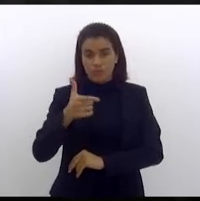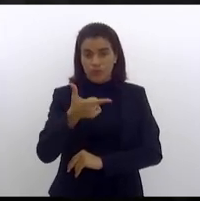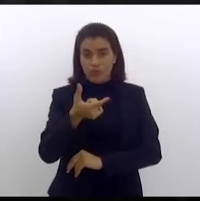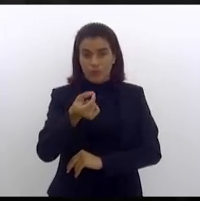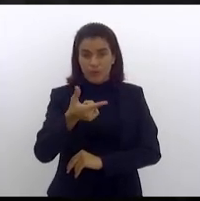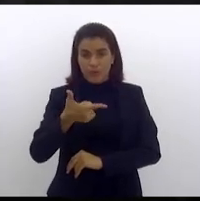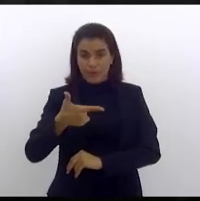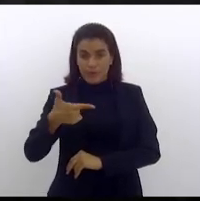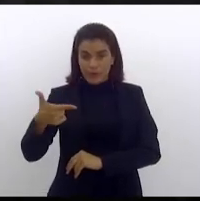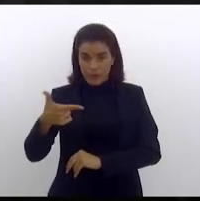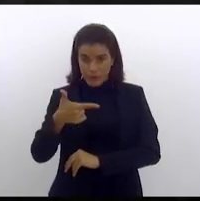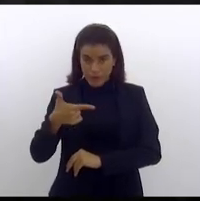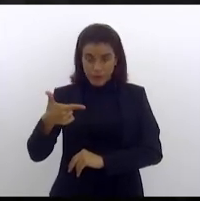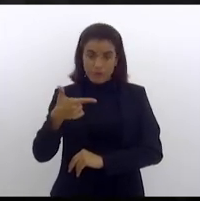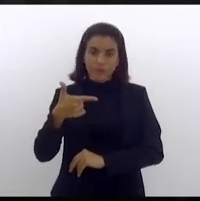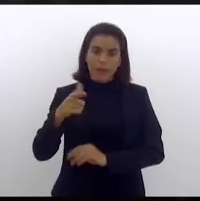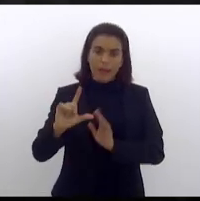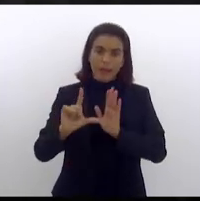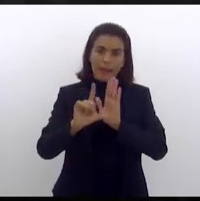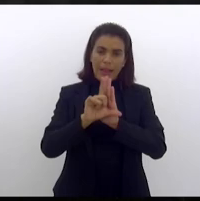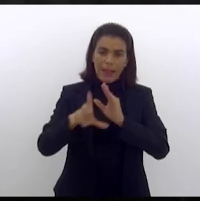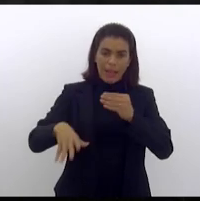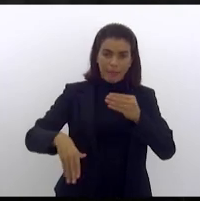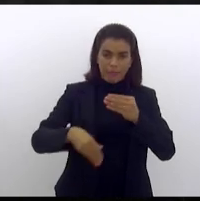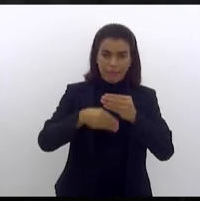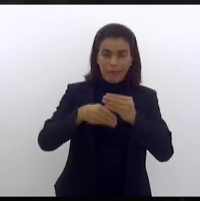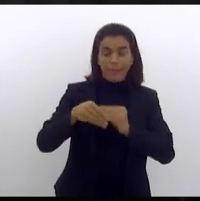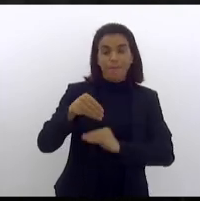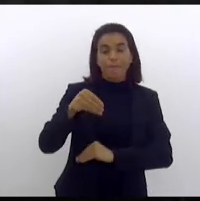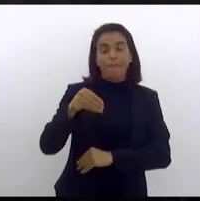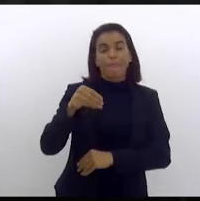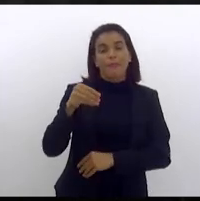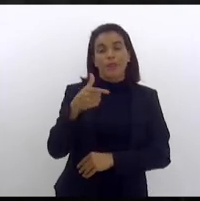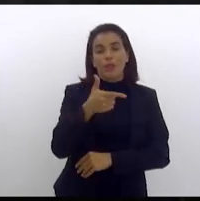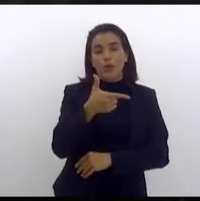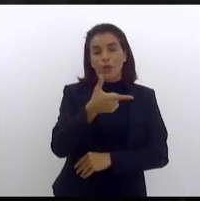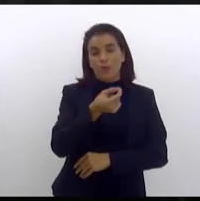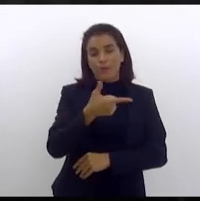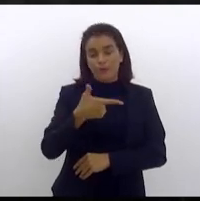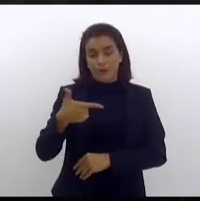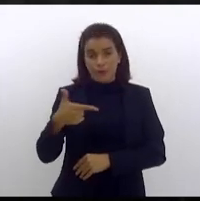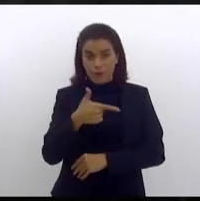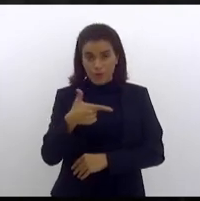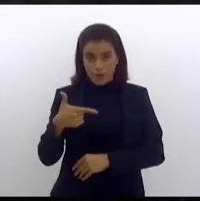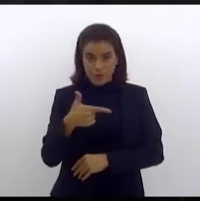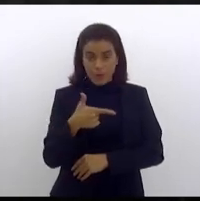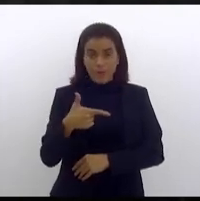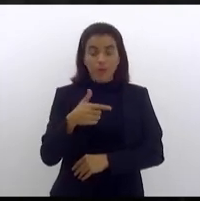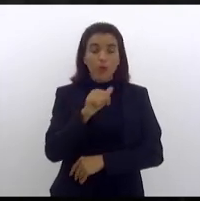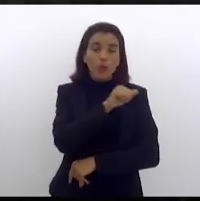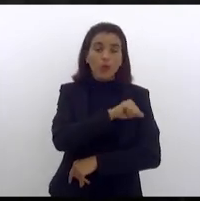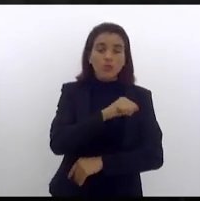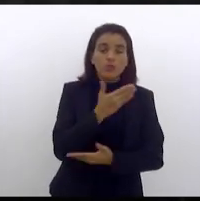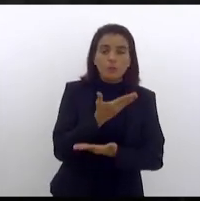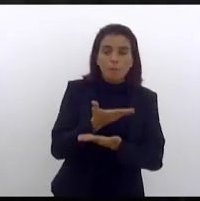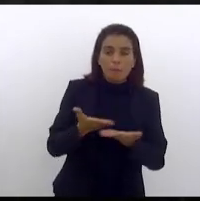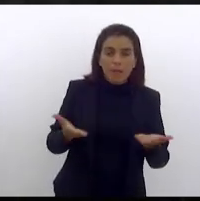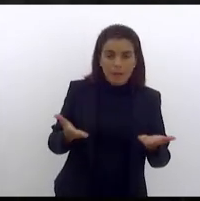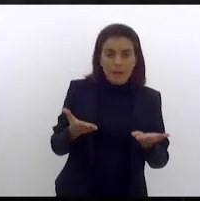leis complementares federais o estado do Rio de Janeiro perdeu no segundo semestre de